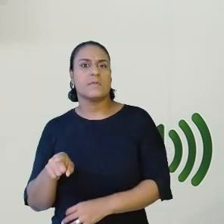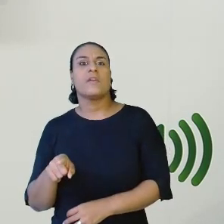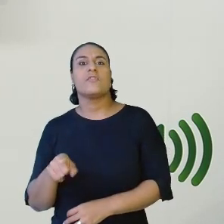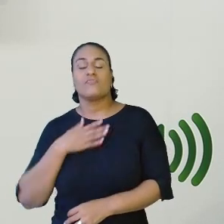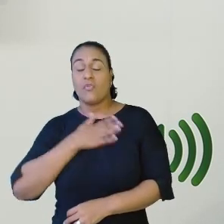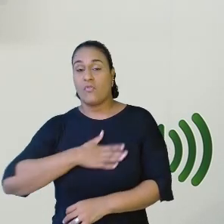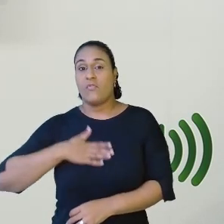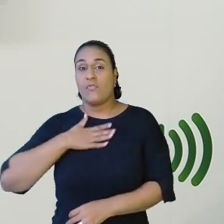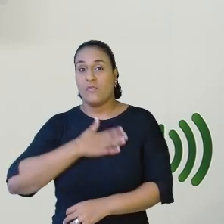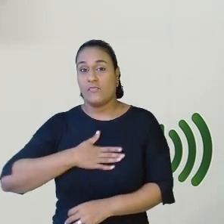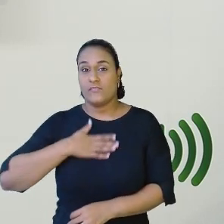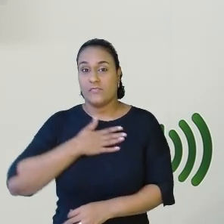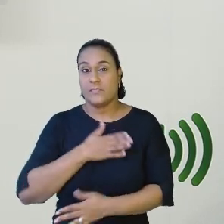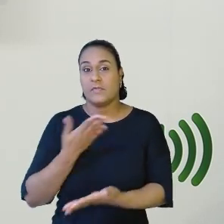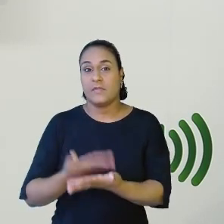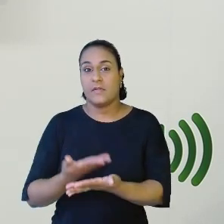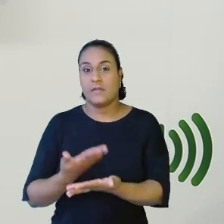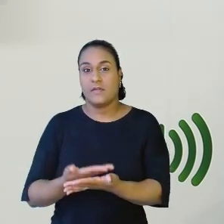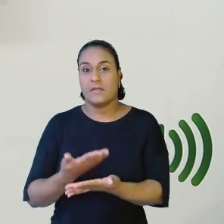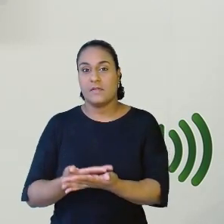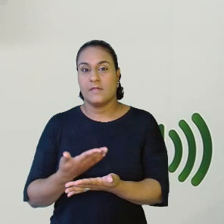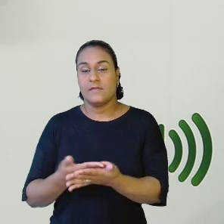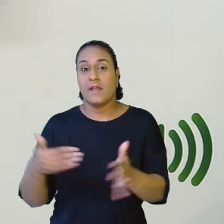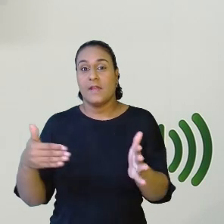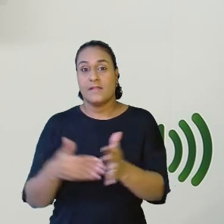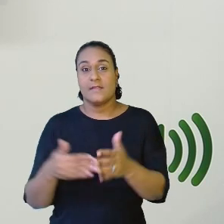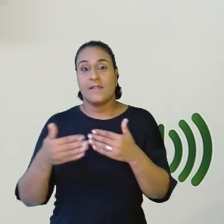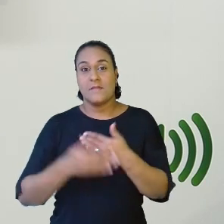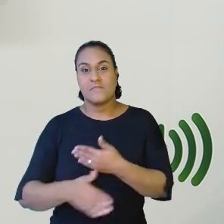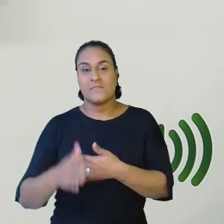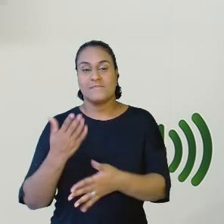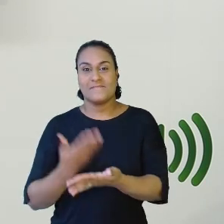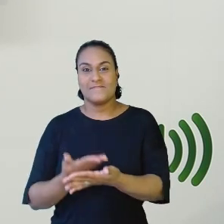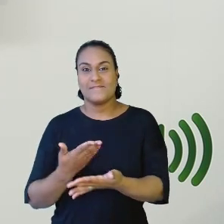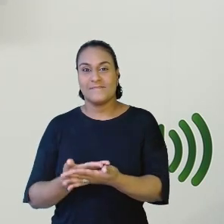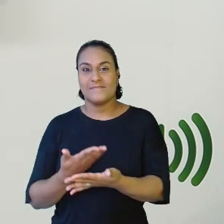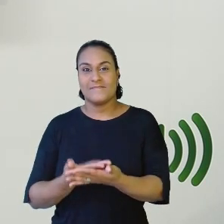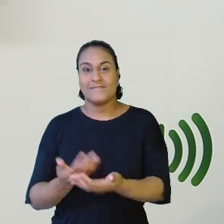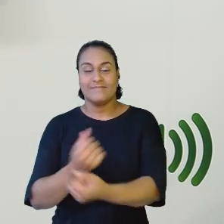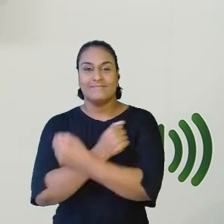a aula, que vocês gostaram e até a próxima aula.